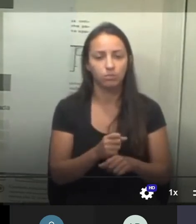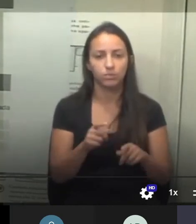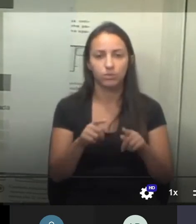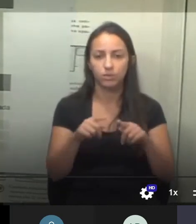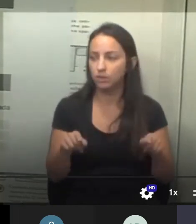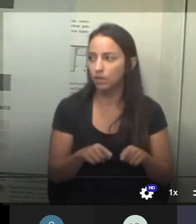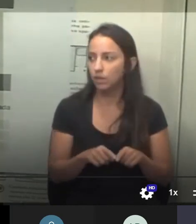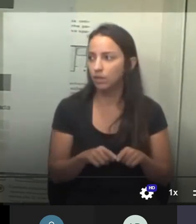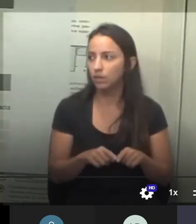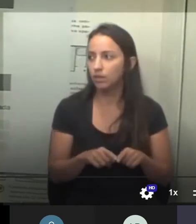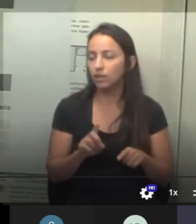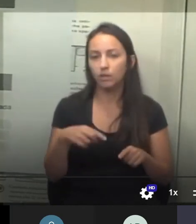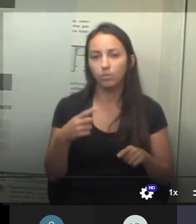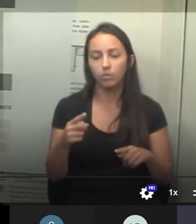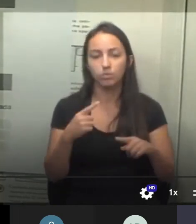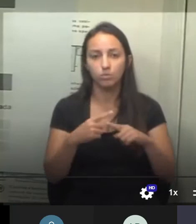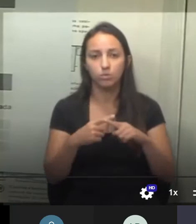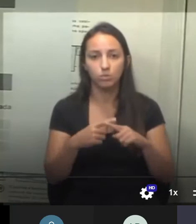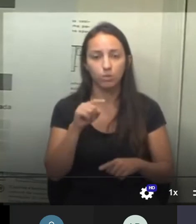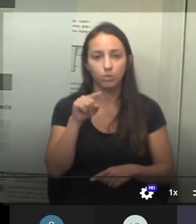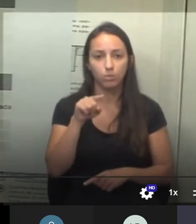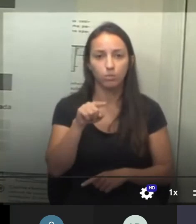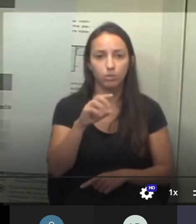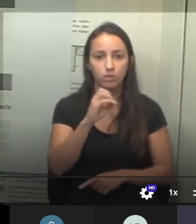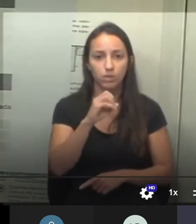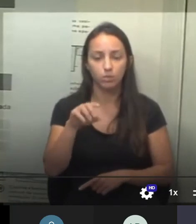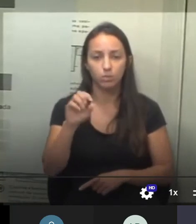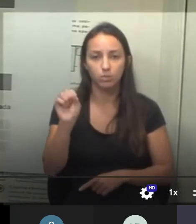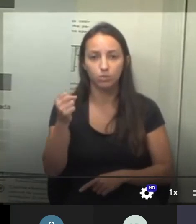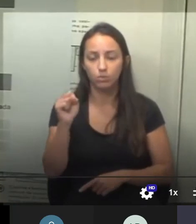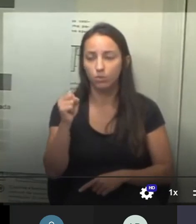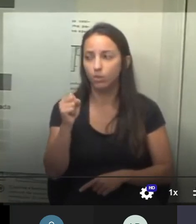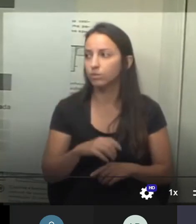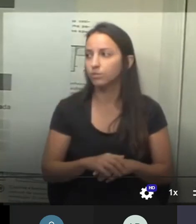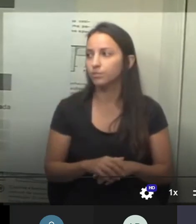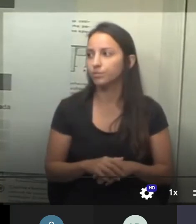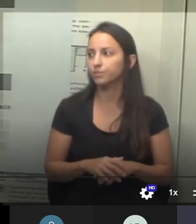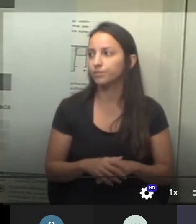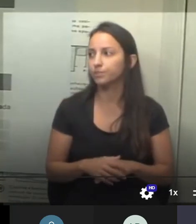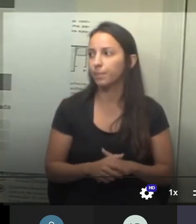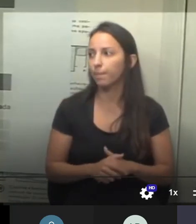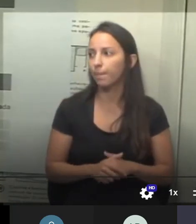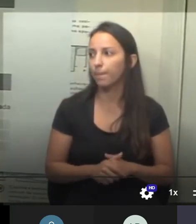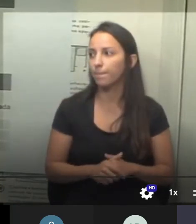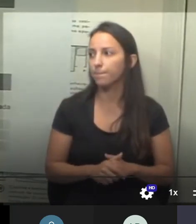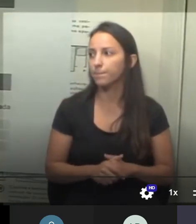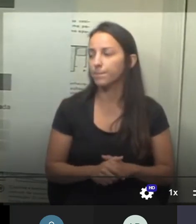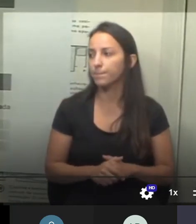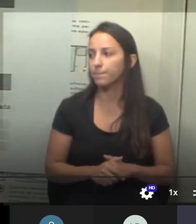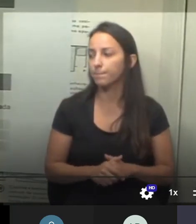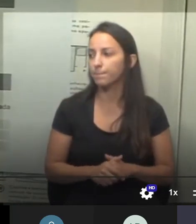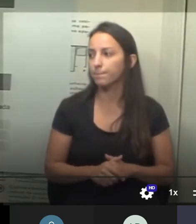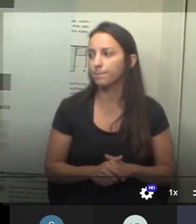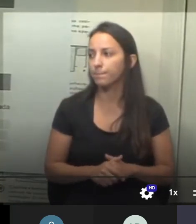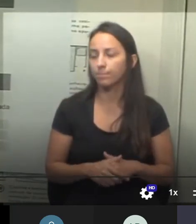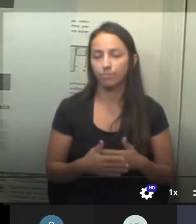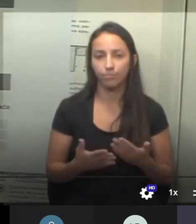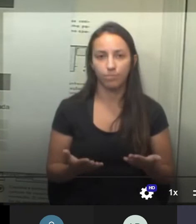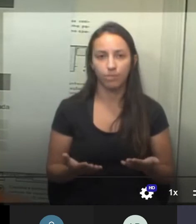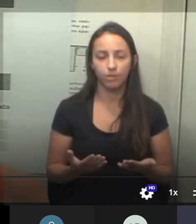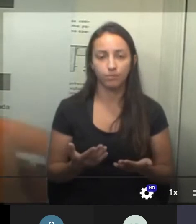que é a área mínima, ou de preferência, o que é a área recomendada, 1 metro quadrado por sala de aula.